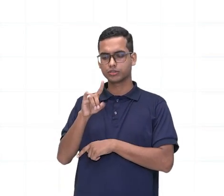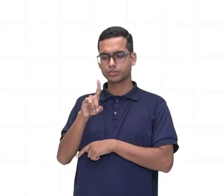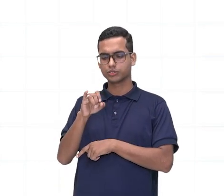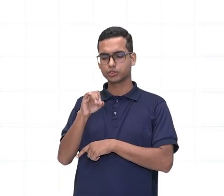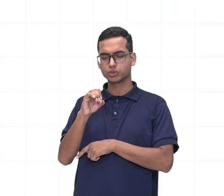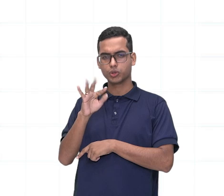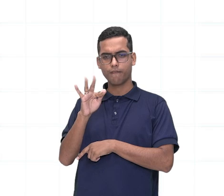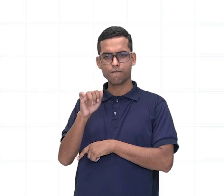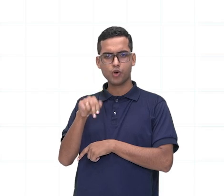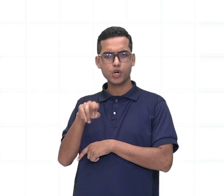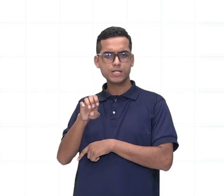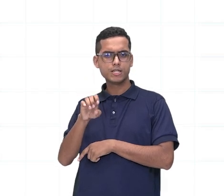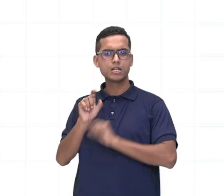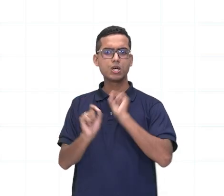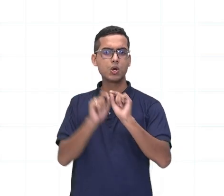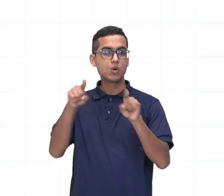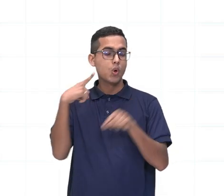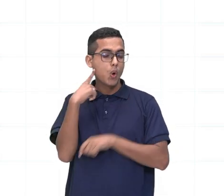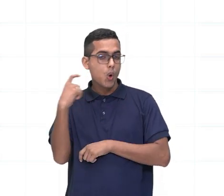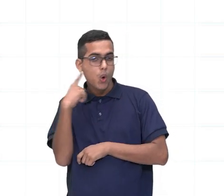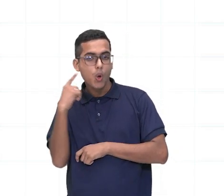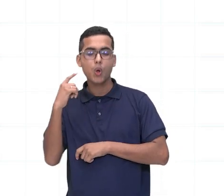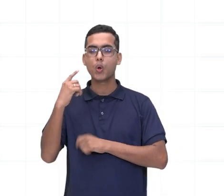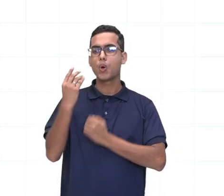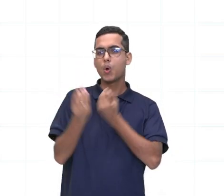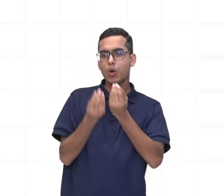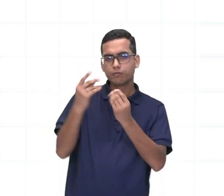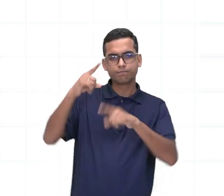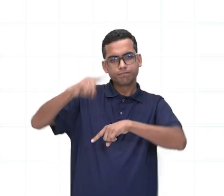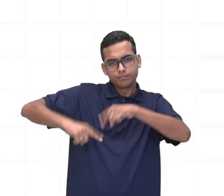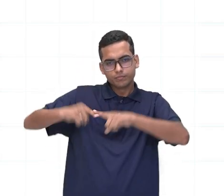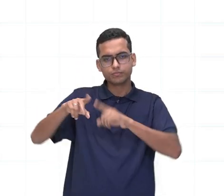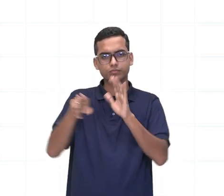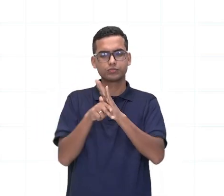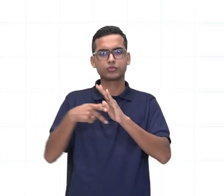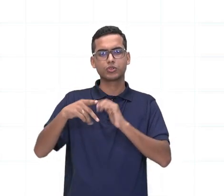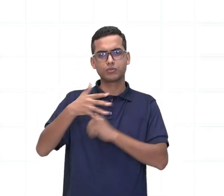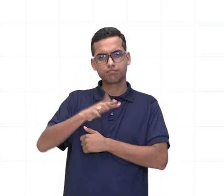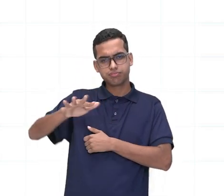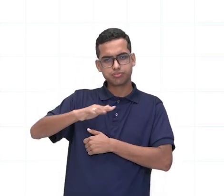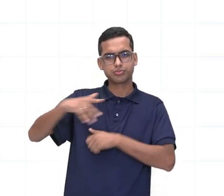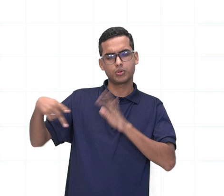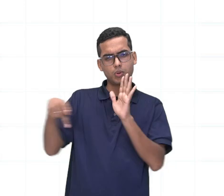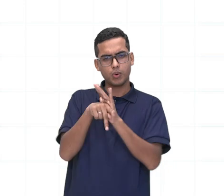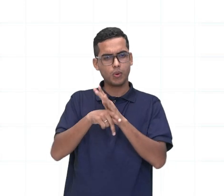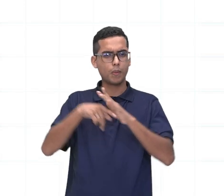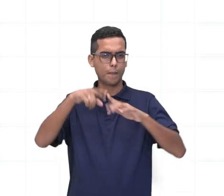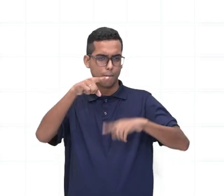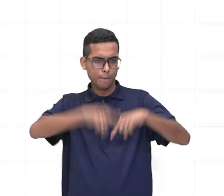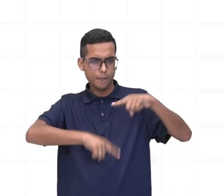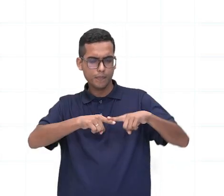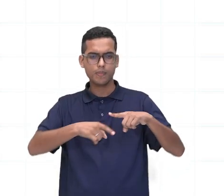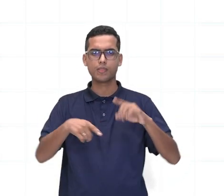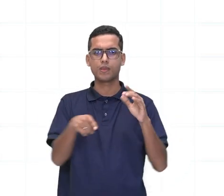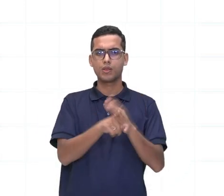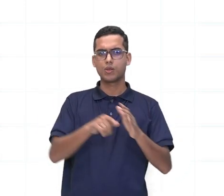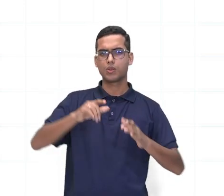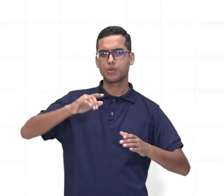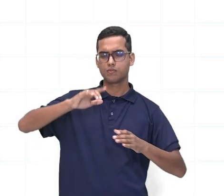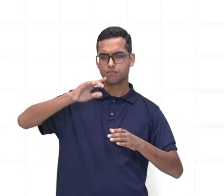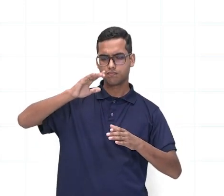São instrumentos em que o som é resultado das vibrações no próprio instrumento, por meio de percussão,